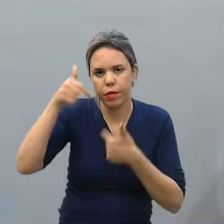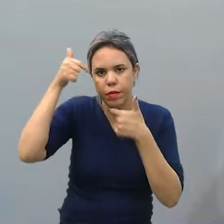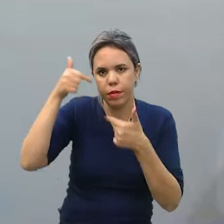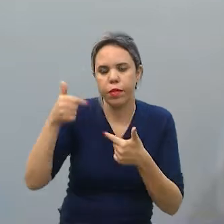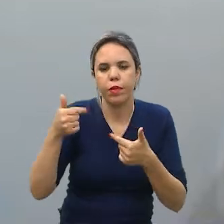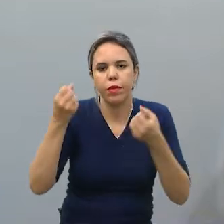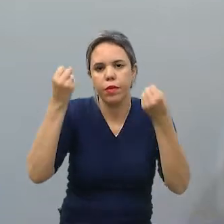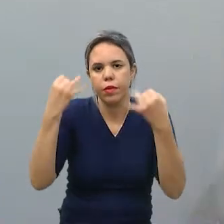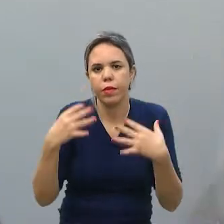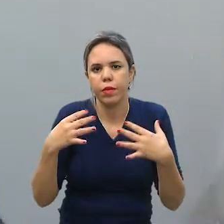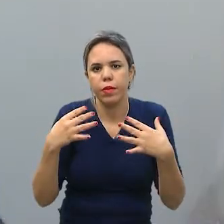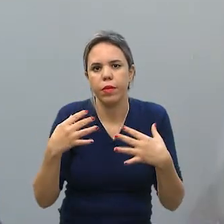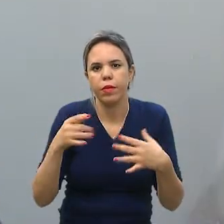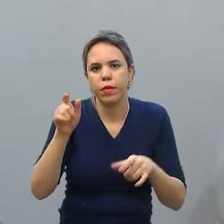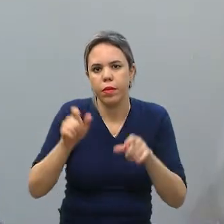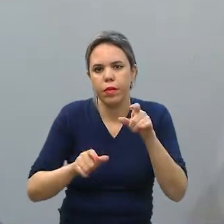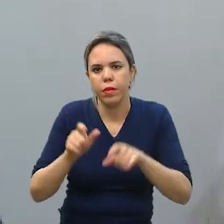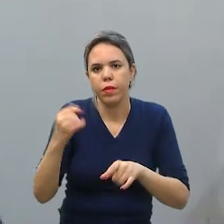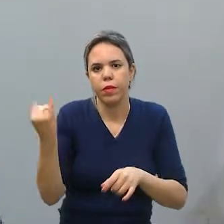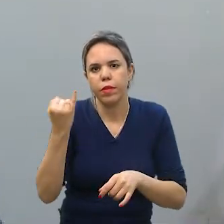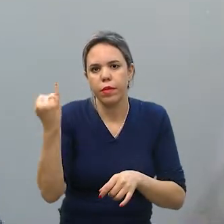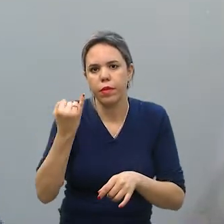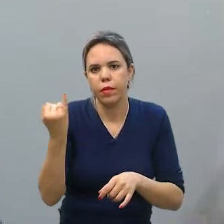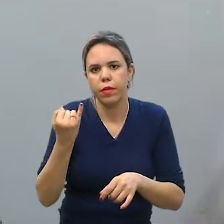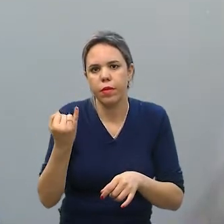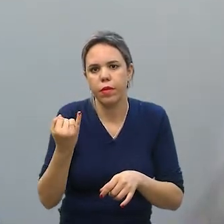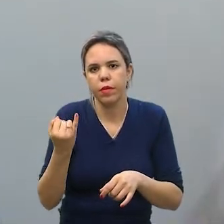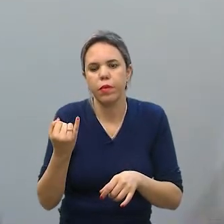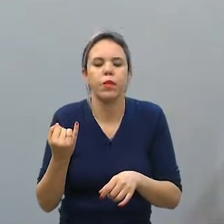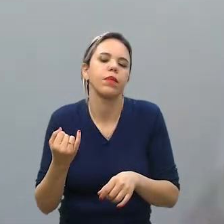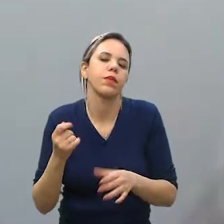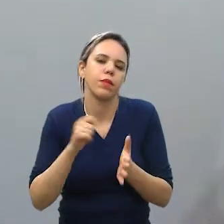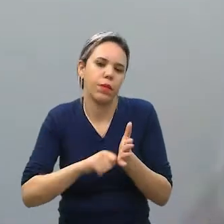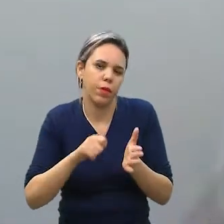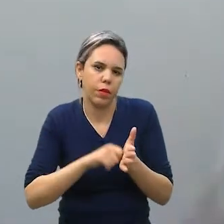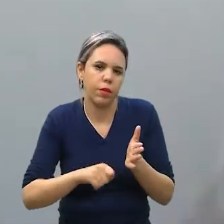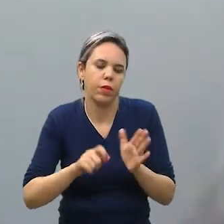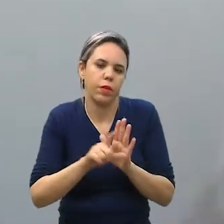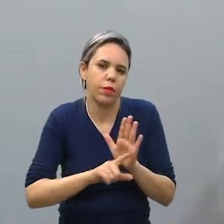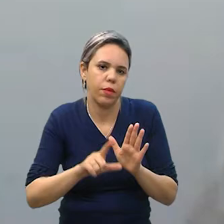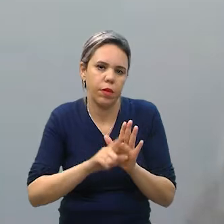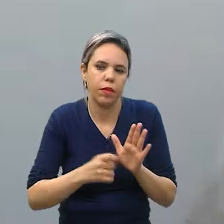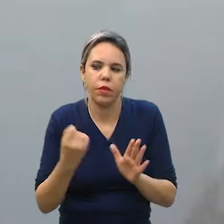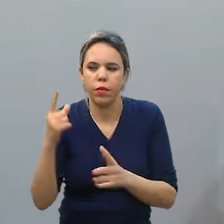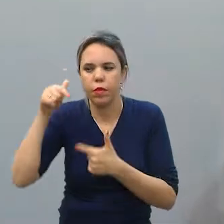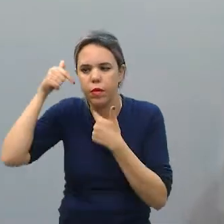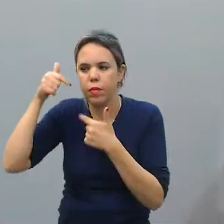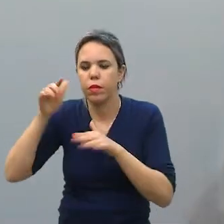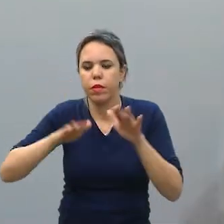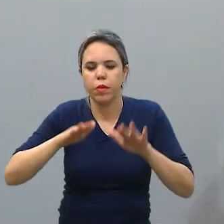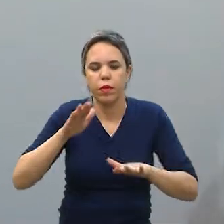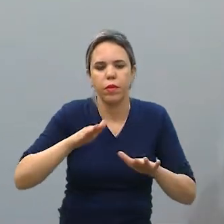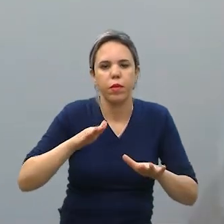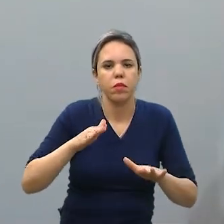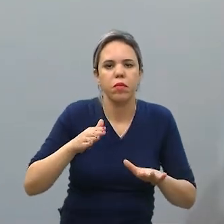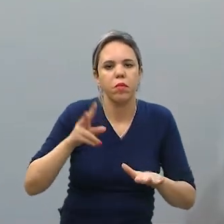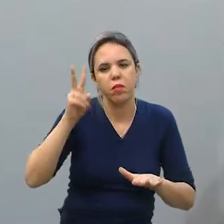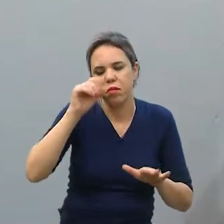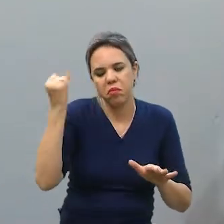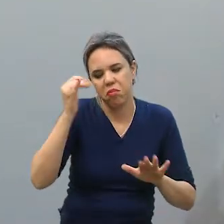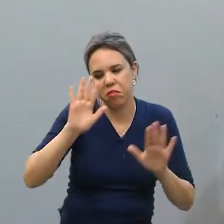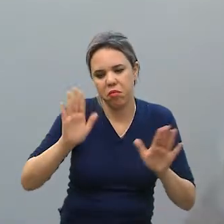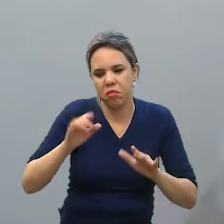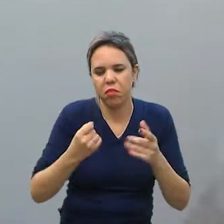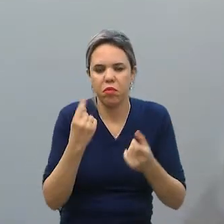qual é a relação deles entre si e qual a importância deles para a obra. Alguns personagens são mais secundários, né? Então, talvez não tenham tanta